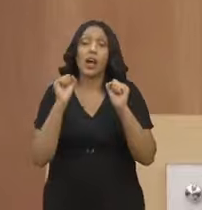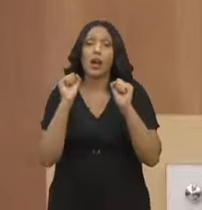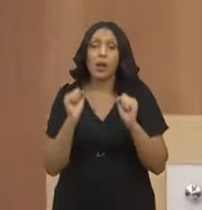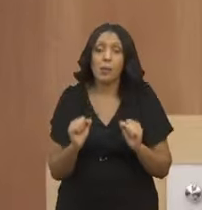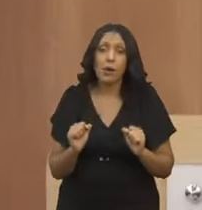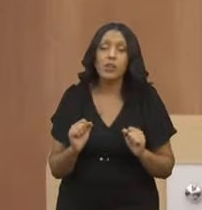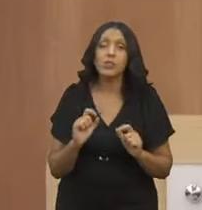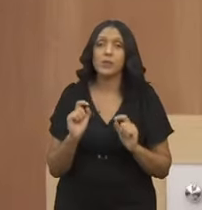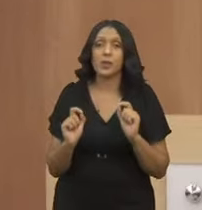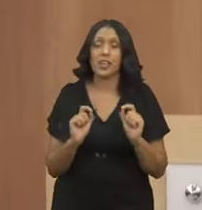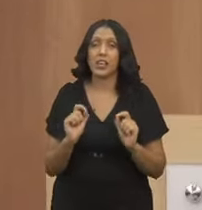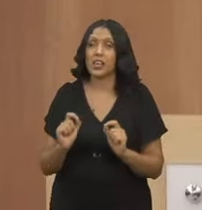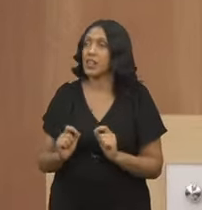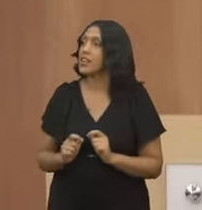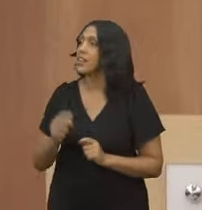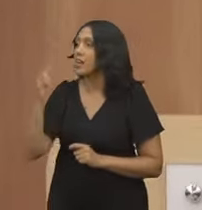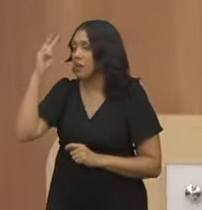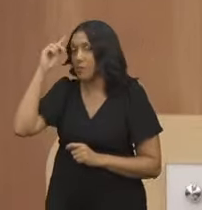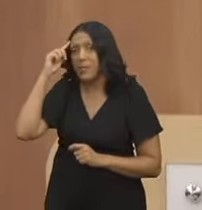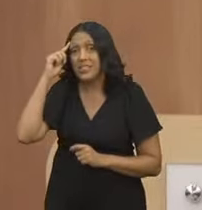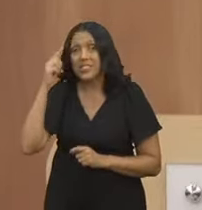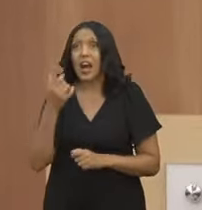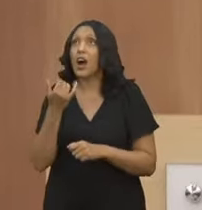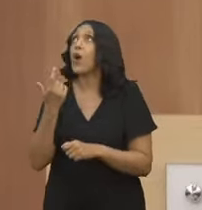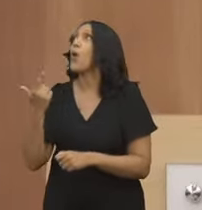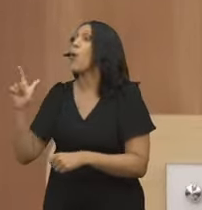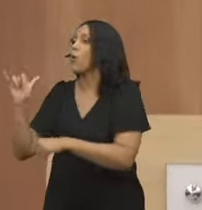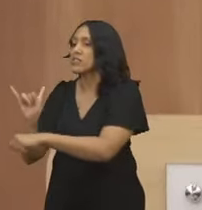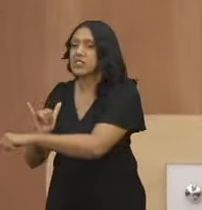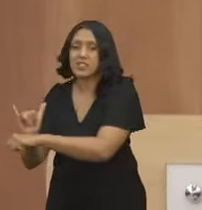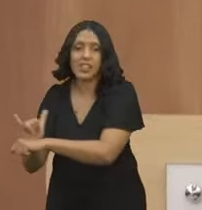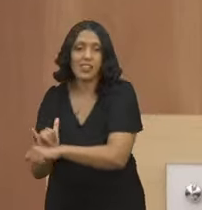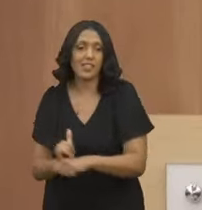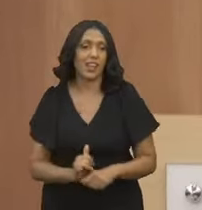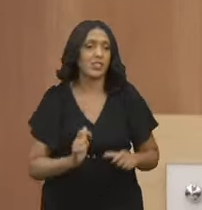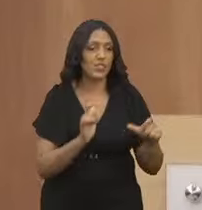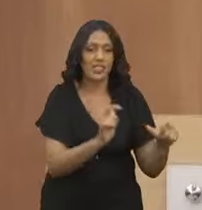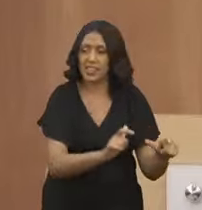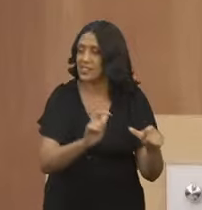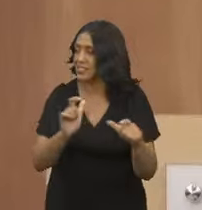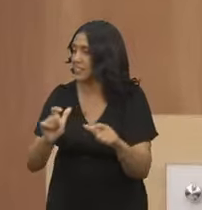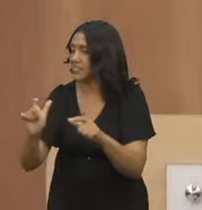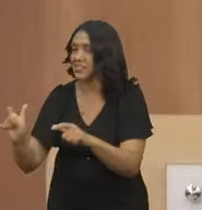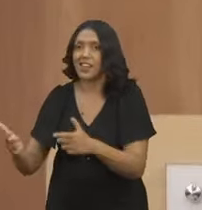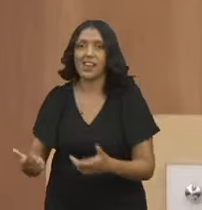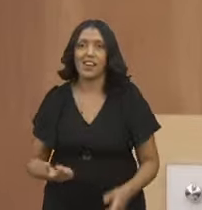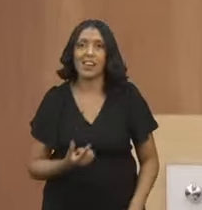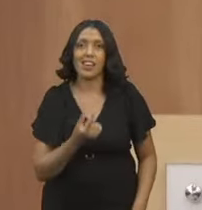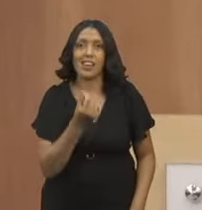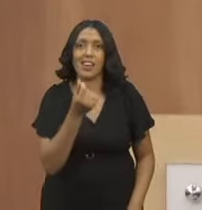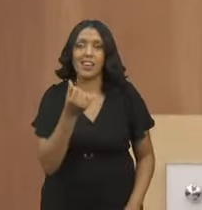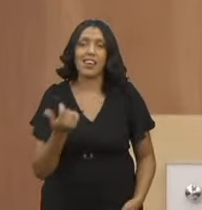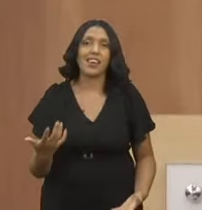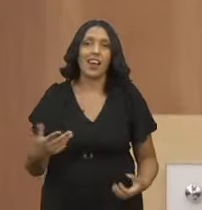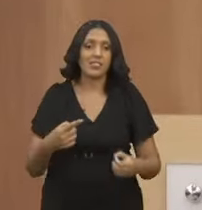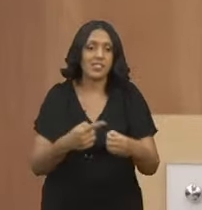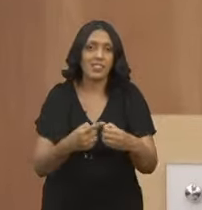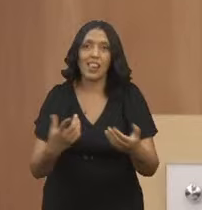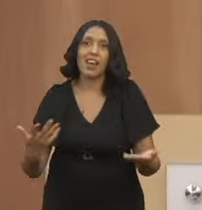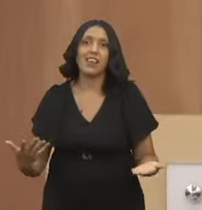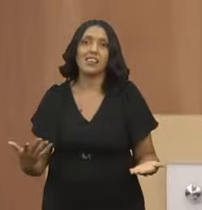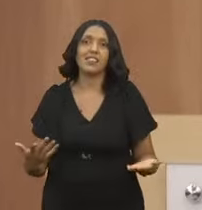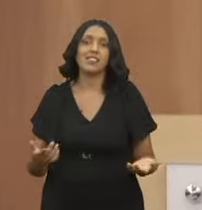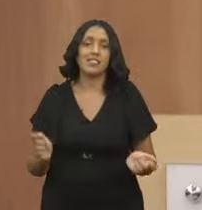das crianças. Isso é atentar contra o nosso futuro, é contratar um problema para daqui a muitos anos. E pode ter gente que fala,